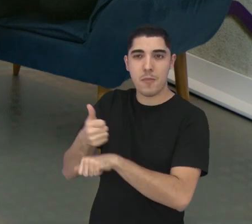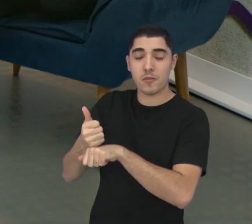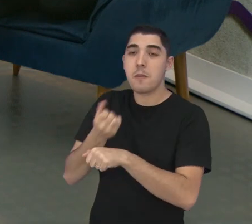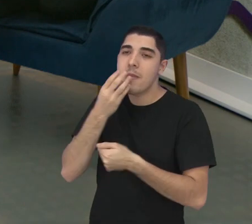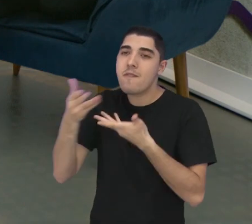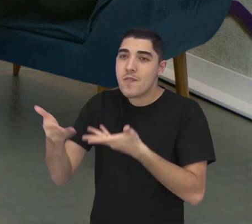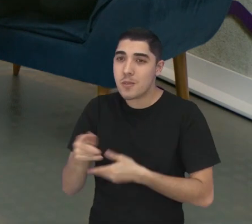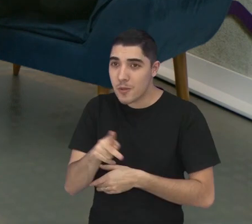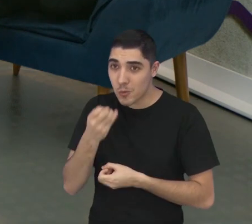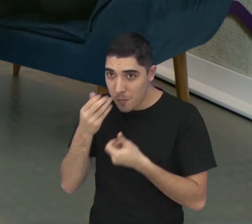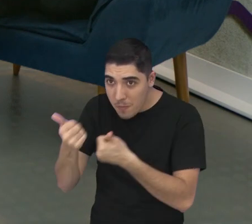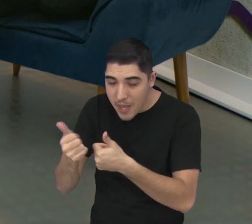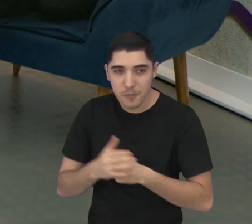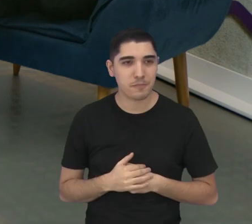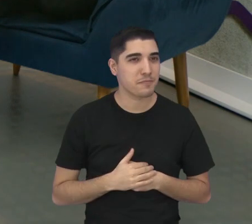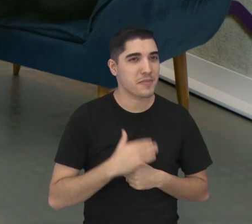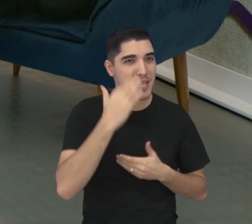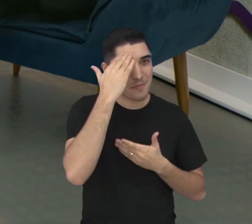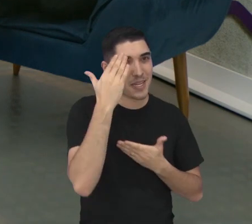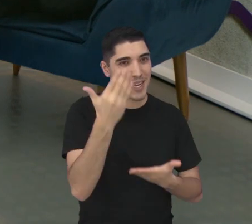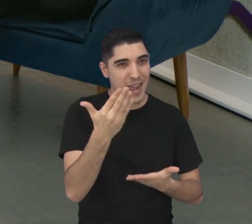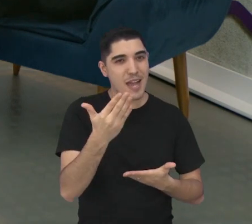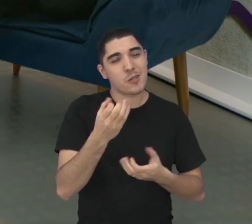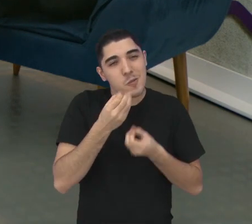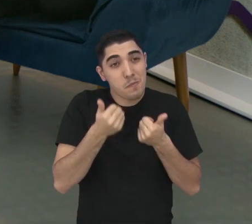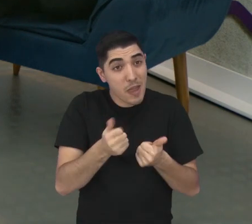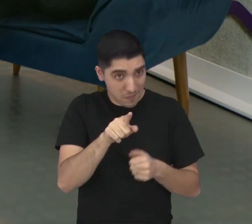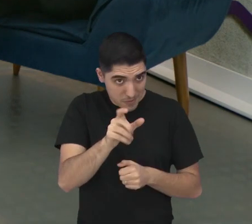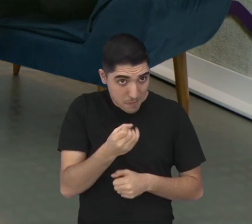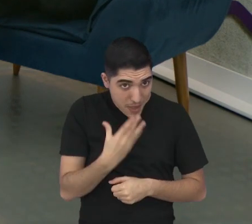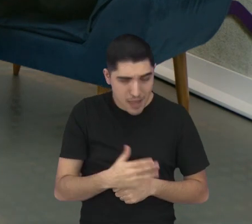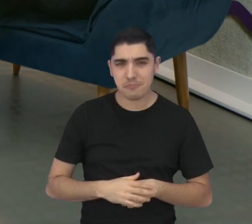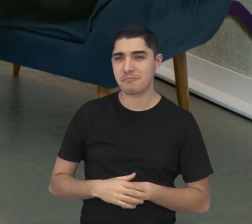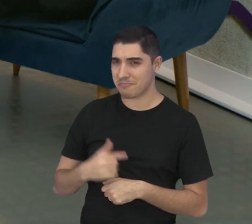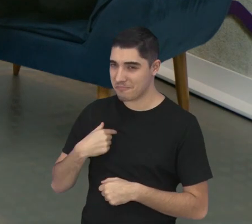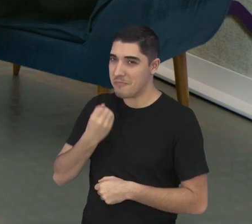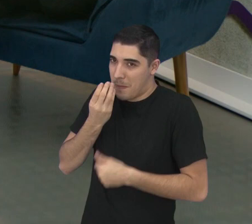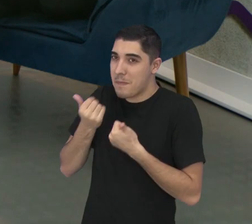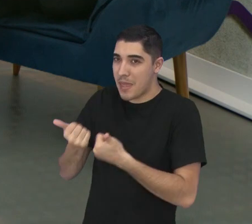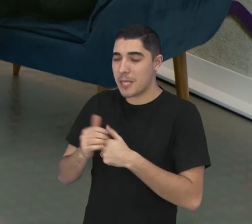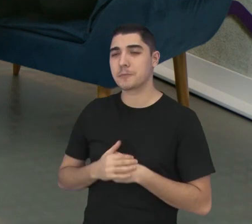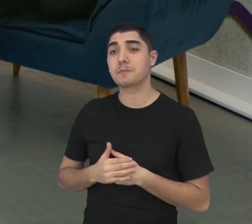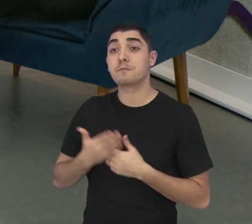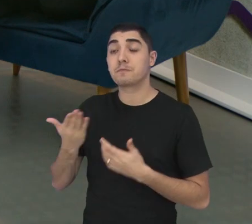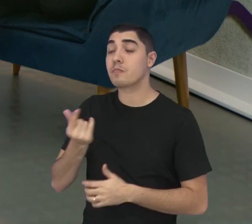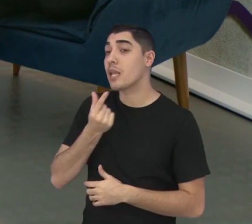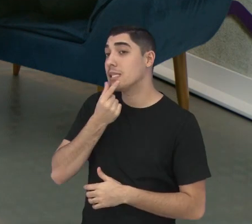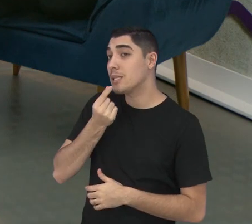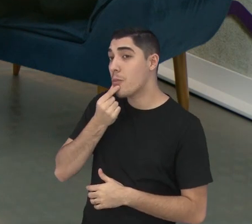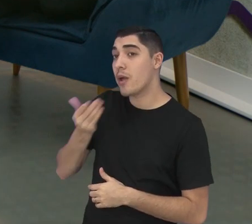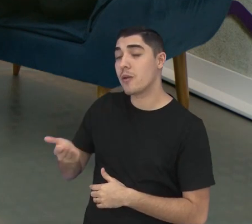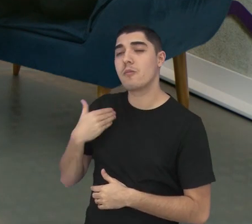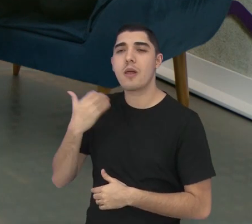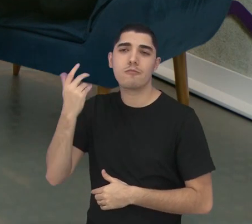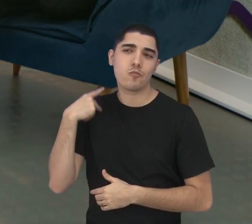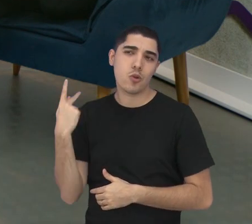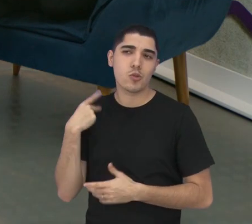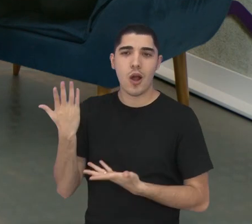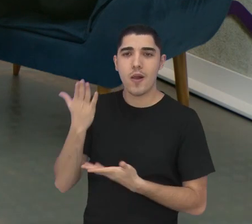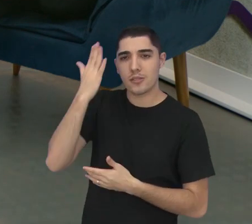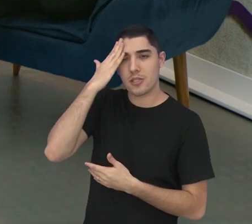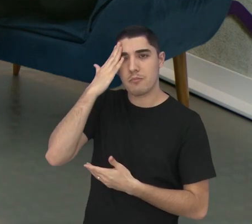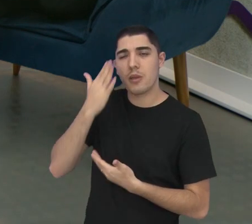carreira. Bem-vinda, professora, tudo bem? Muito obrigada, tudo bem e você? Bem. Então, Samuel, vamos saber qual